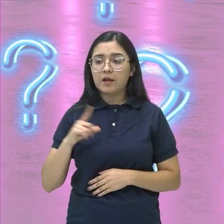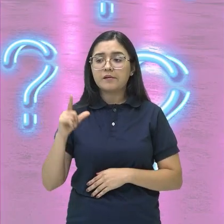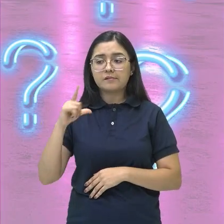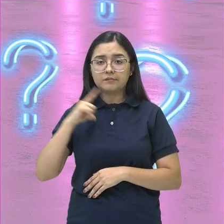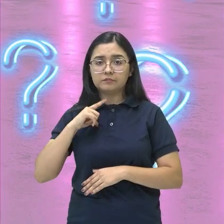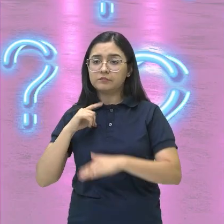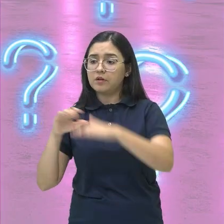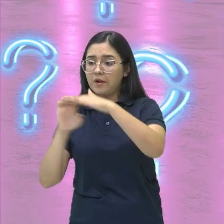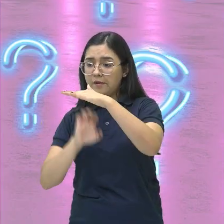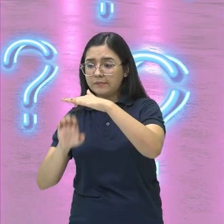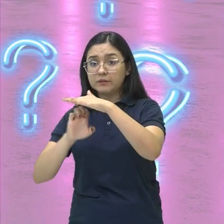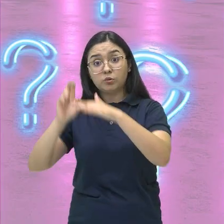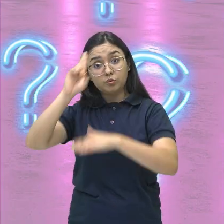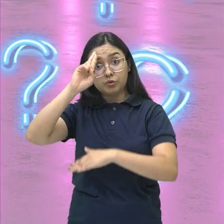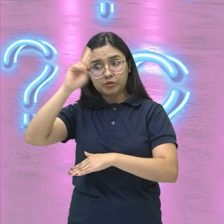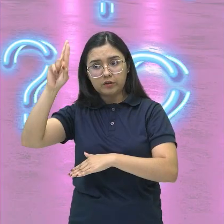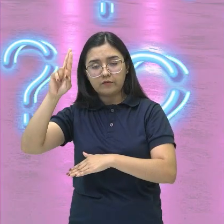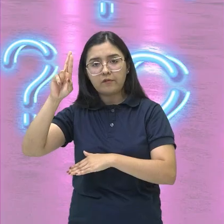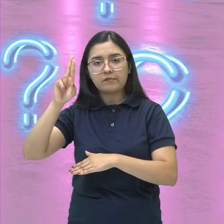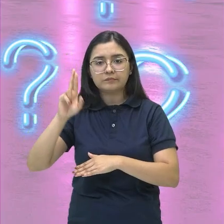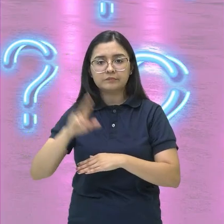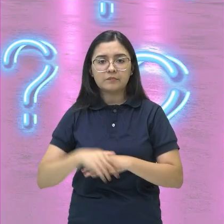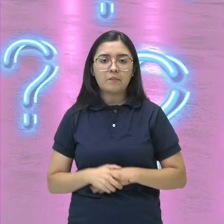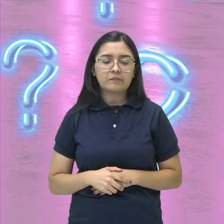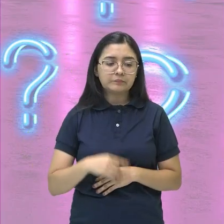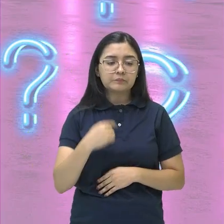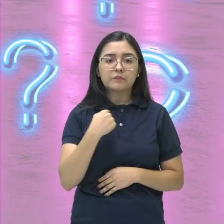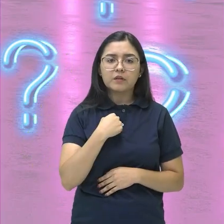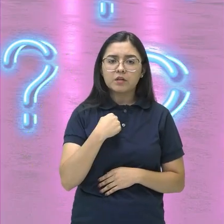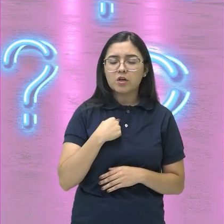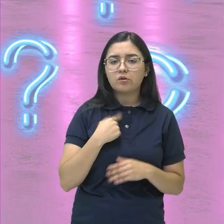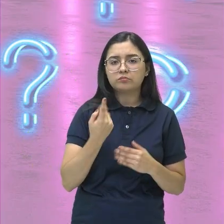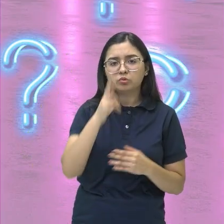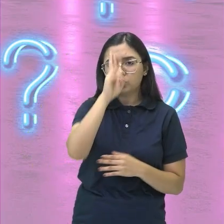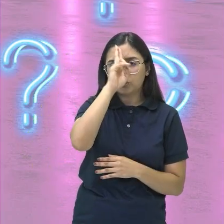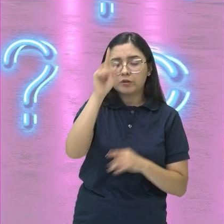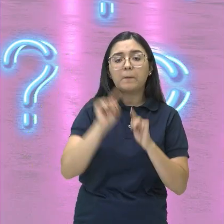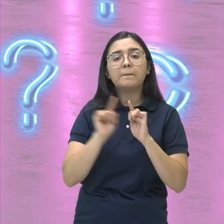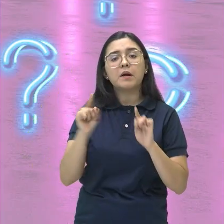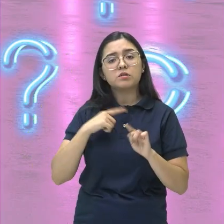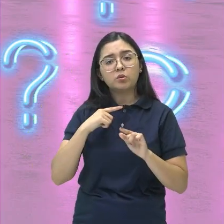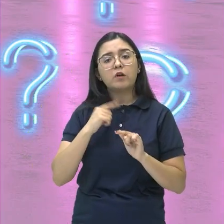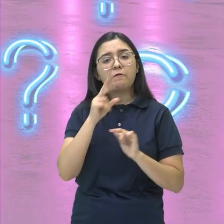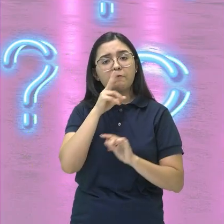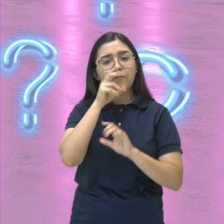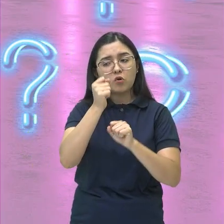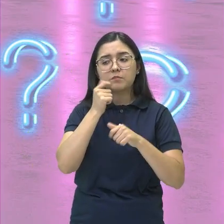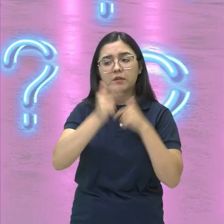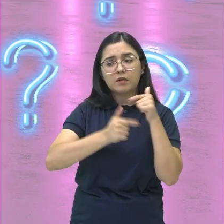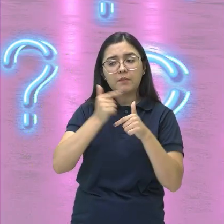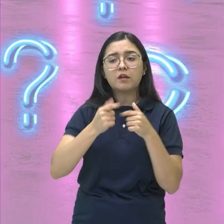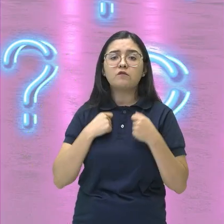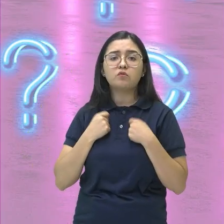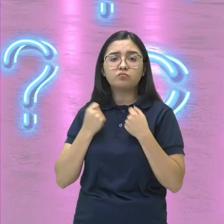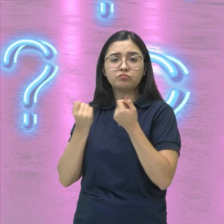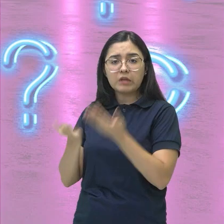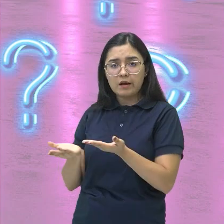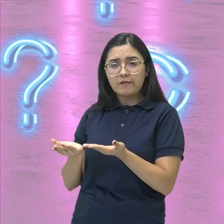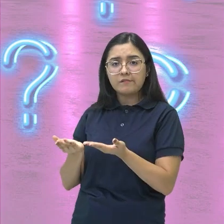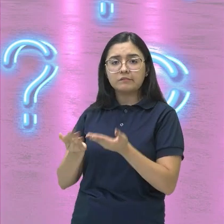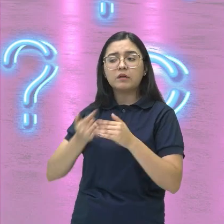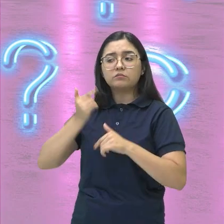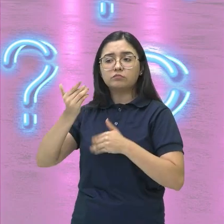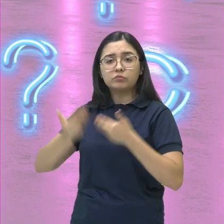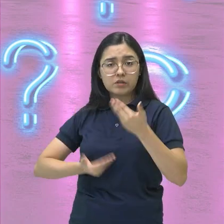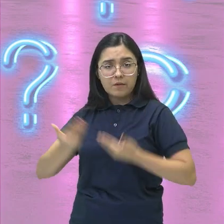empresa, ele é o dono da empresa, e eu não sou dono de empresa, mas eu tenho minha força de trabalho, então eu vou oferecer essa força de